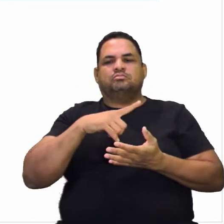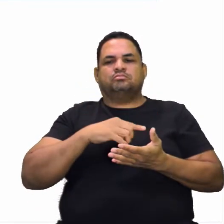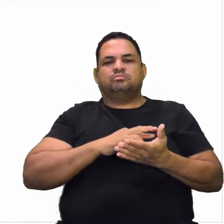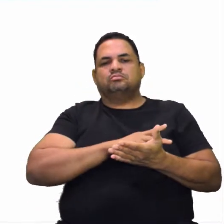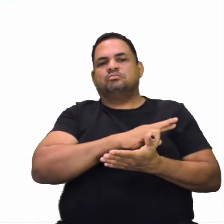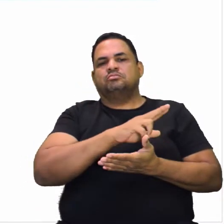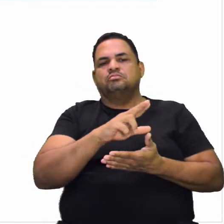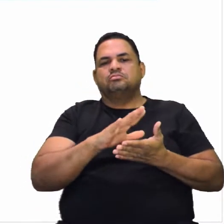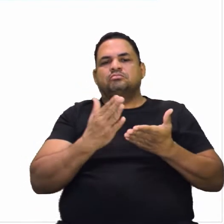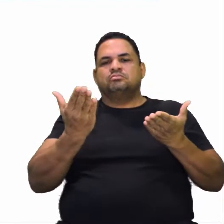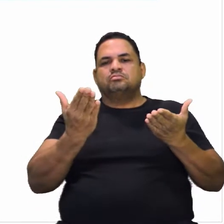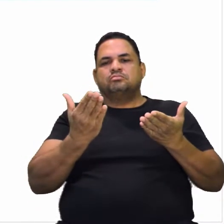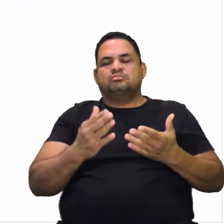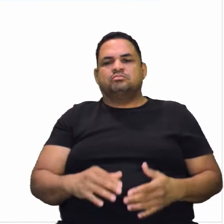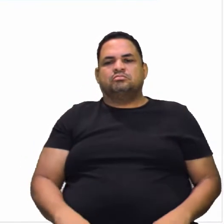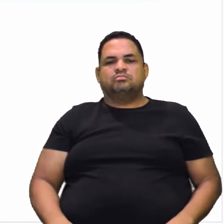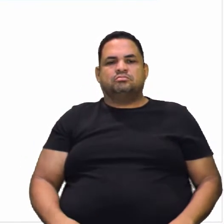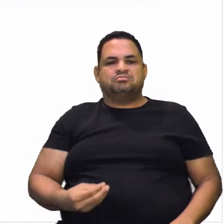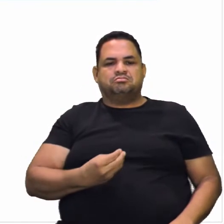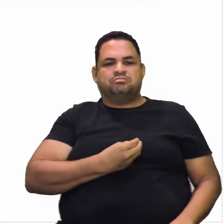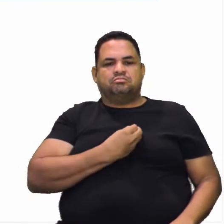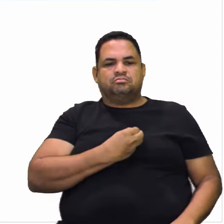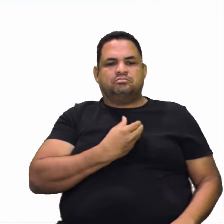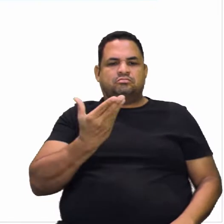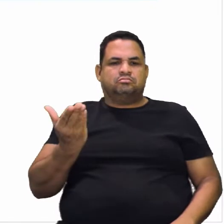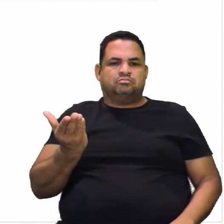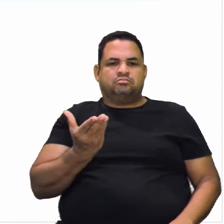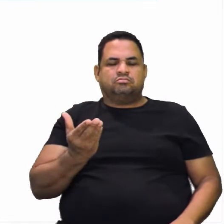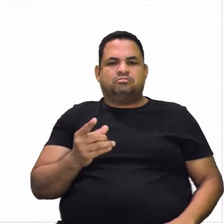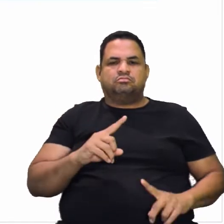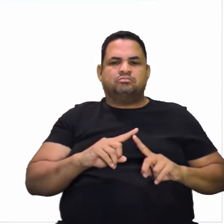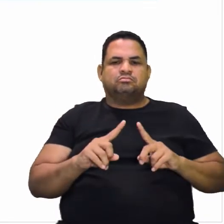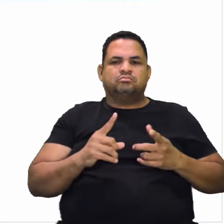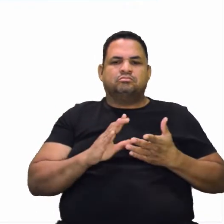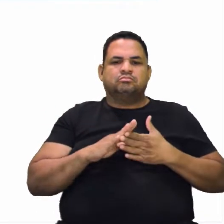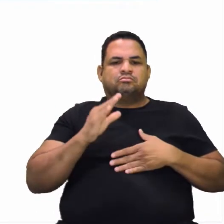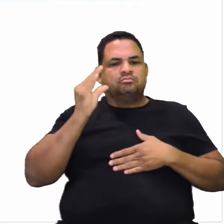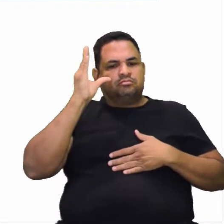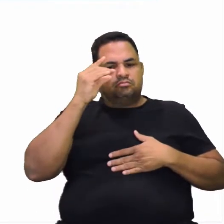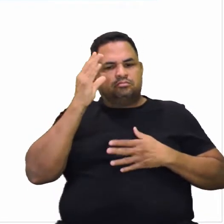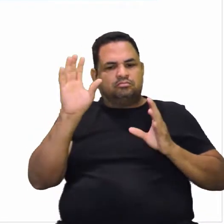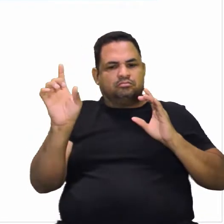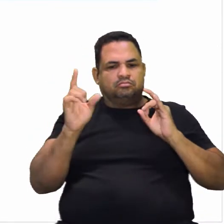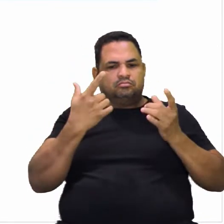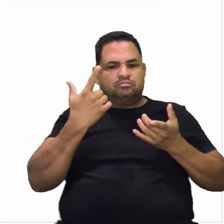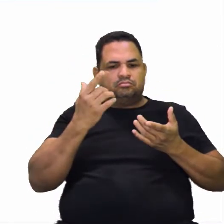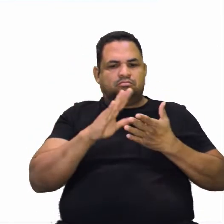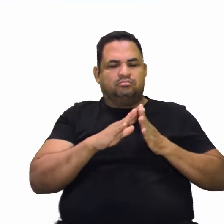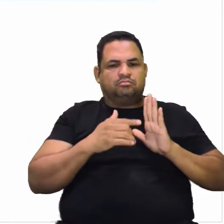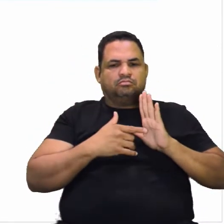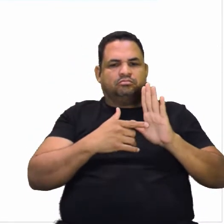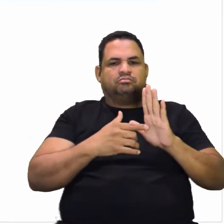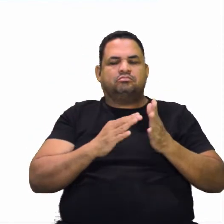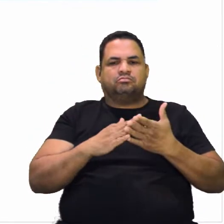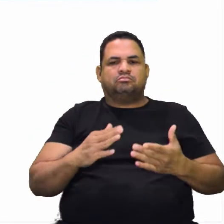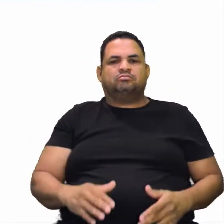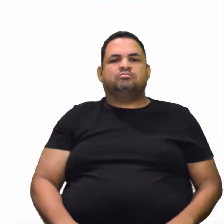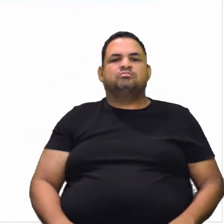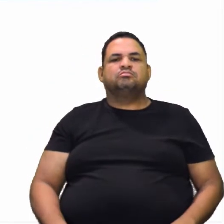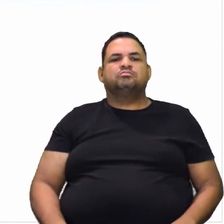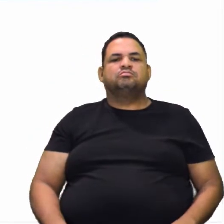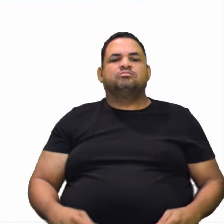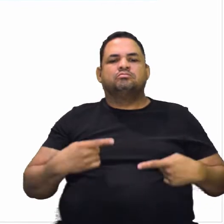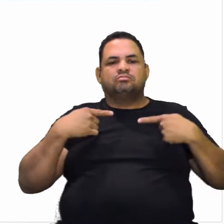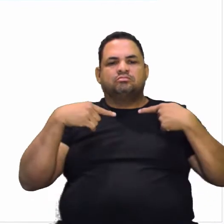não foram contemporâneos, não viveram no mesmo tempo, não. Mas é interessante para reportar esses filósofos que estão em